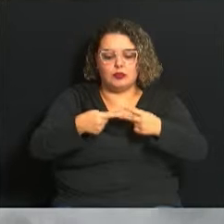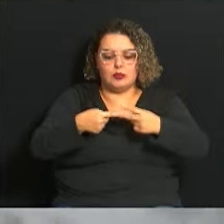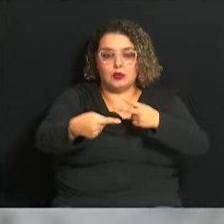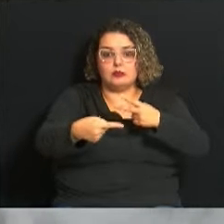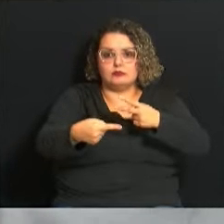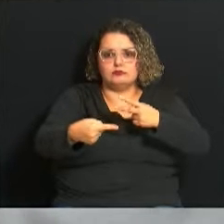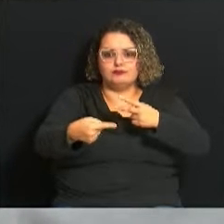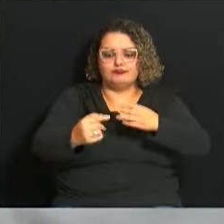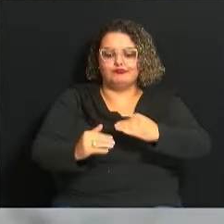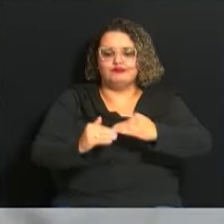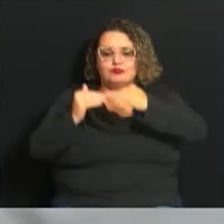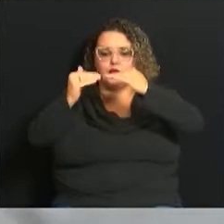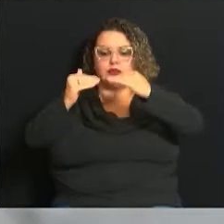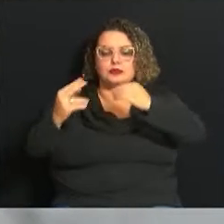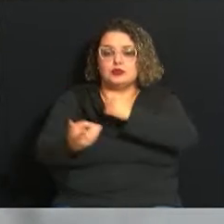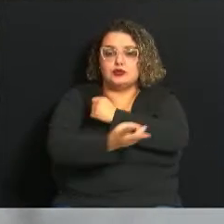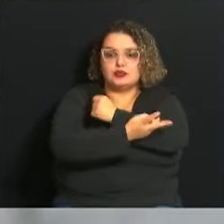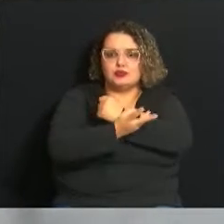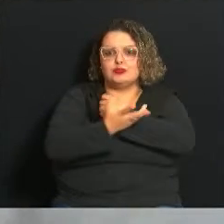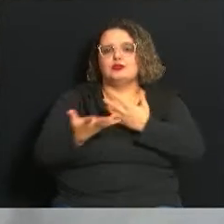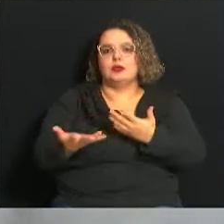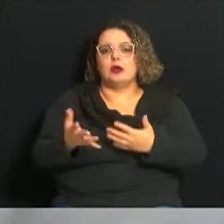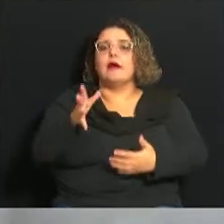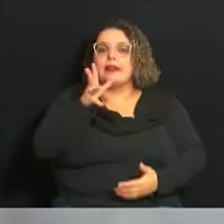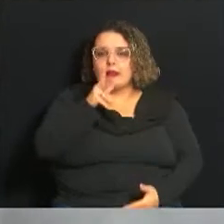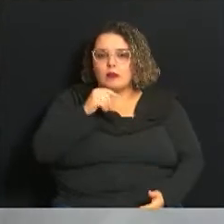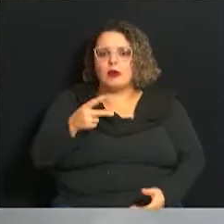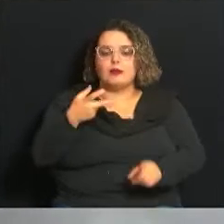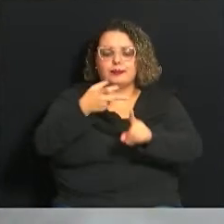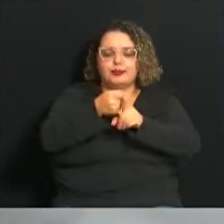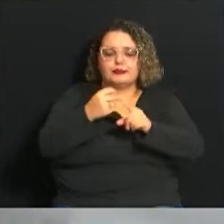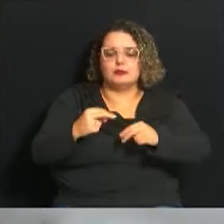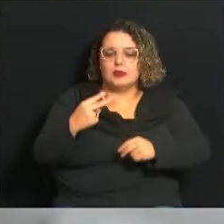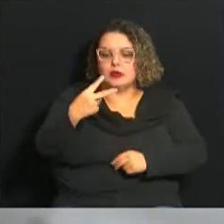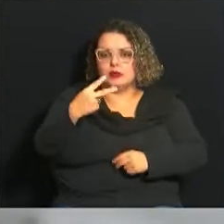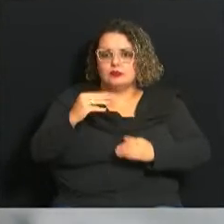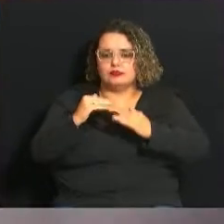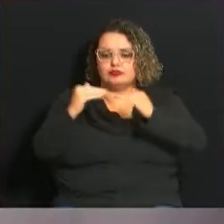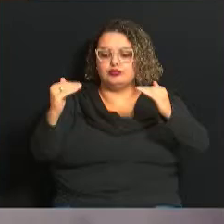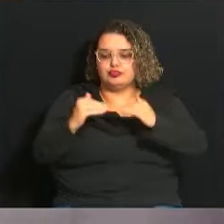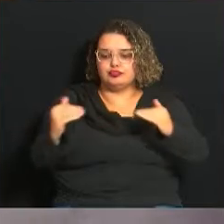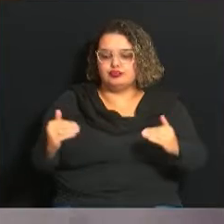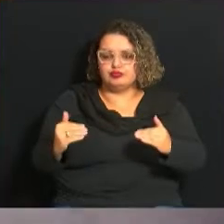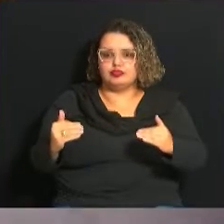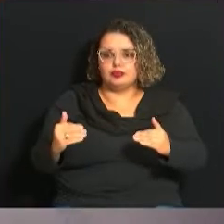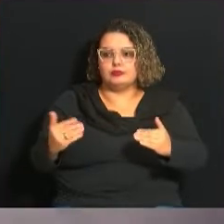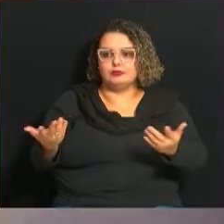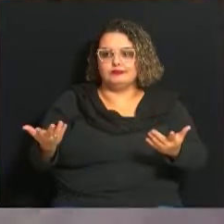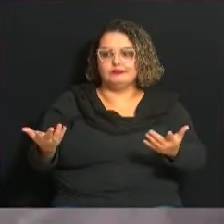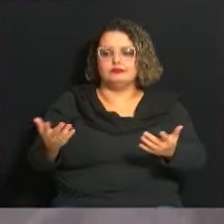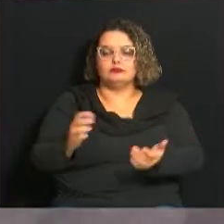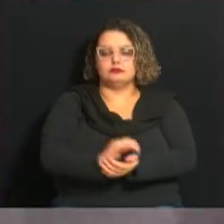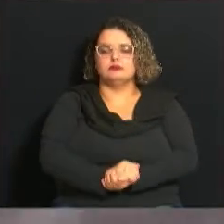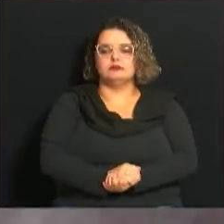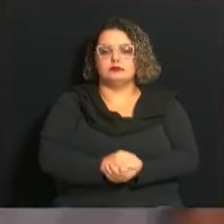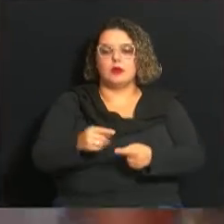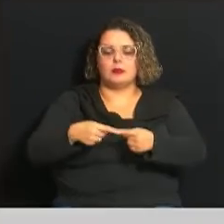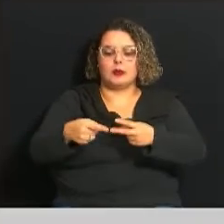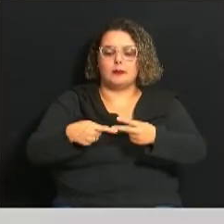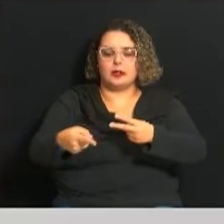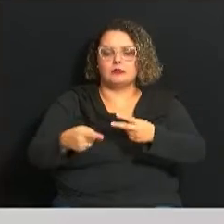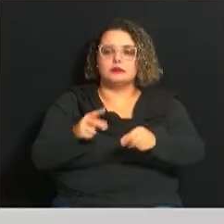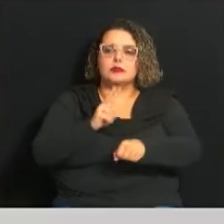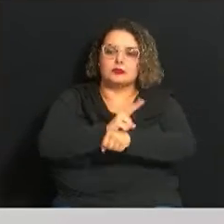nível ideal de proteção. Então, quanto mais cedo a pessoa tomar, mais rápido ela vai ficar protegida. Bom, falando um pouquinho